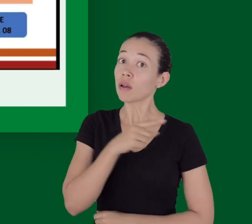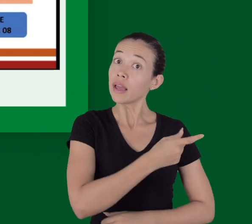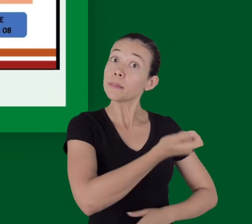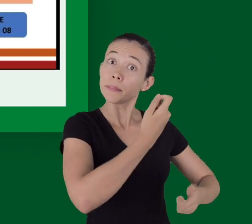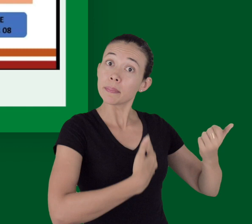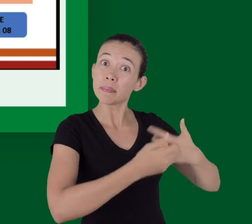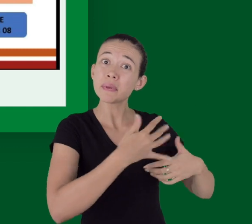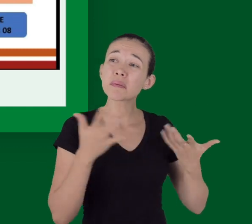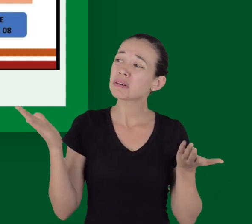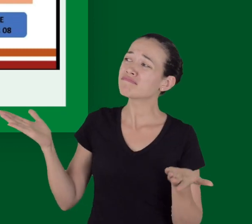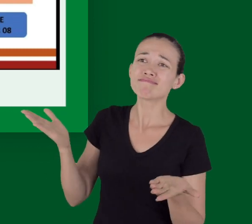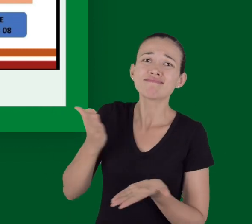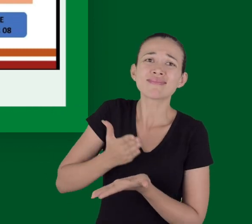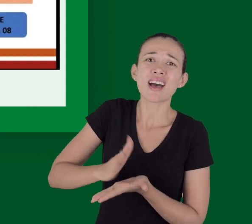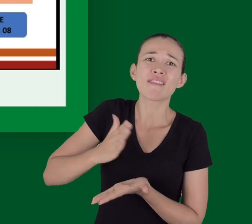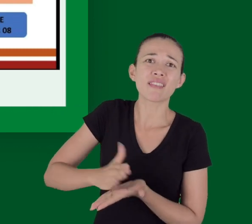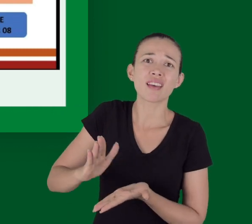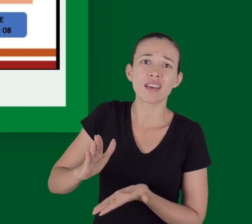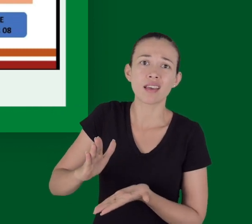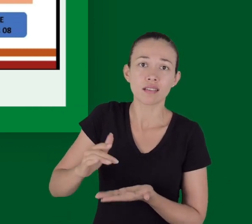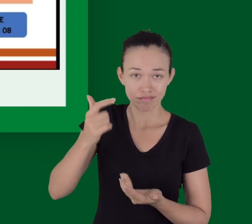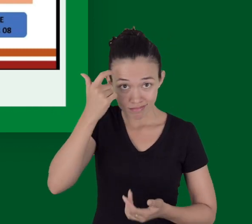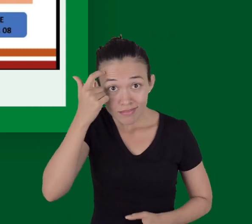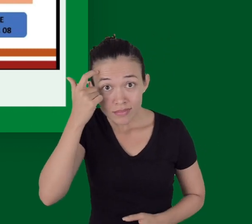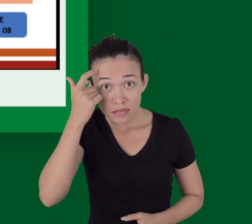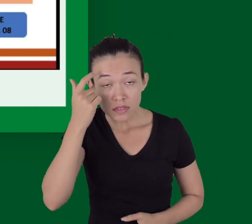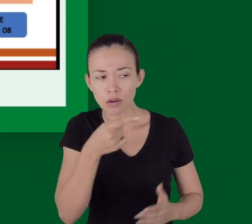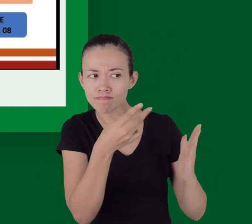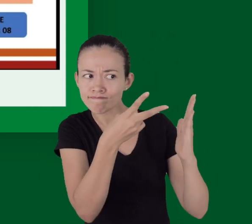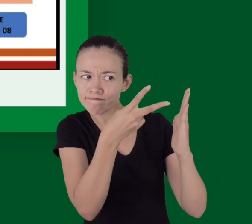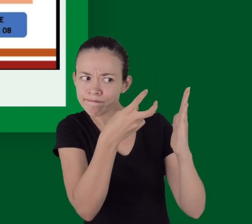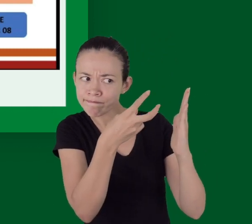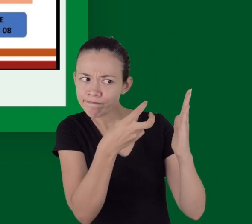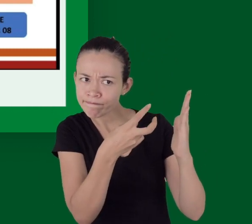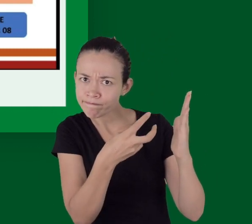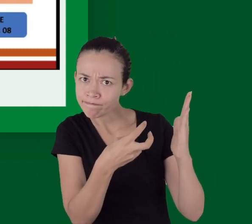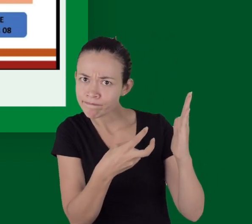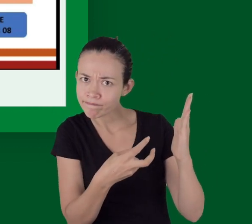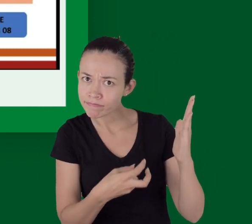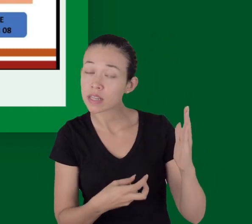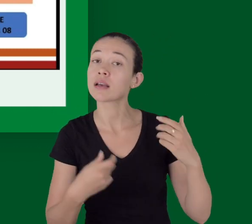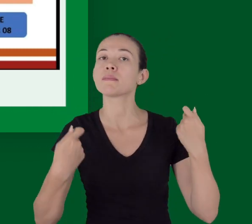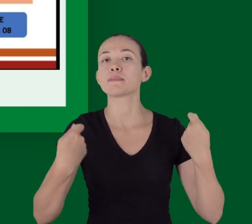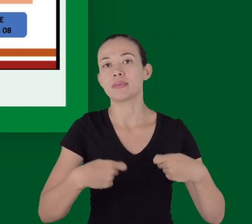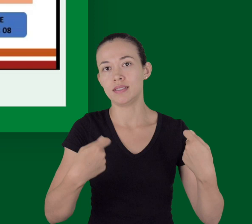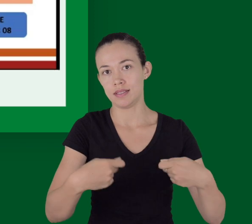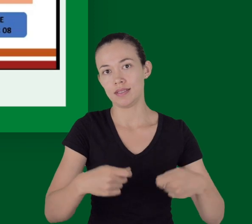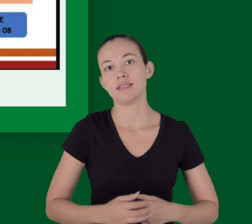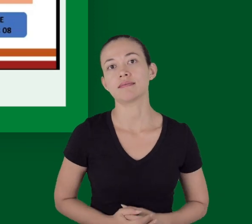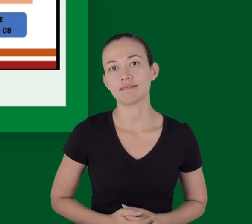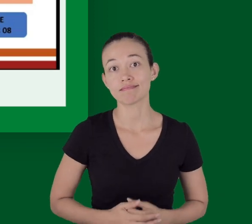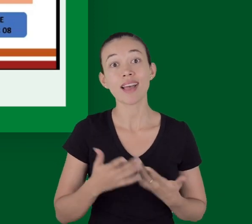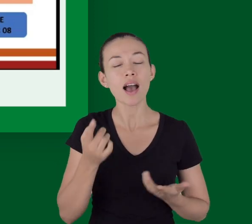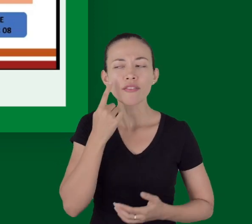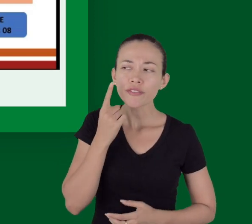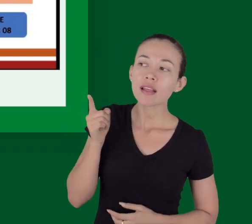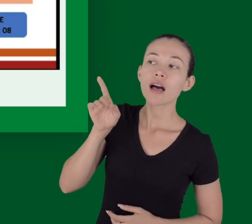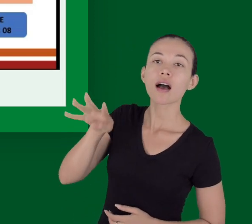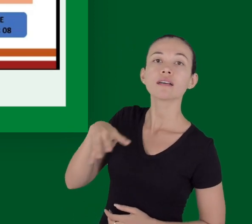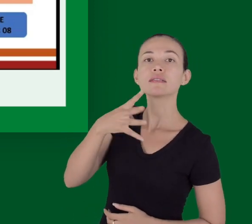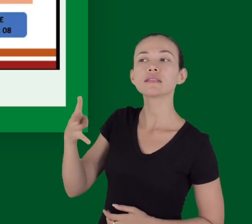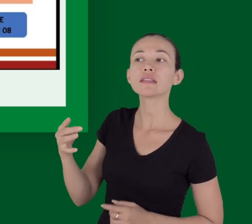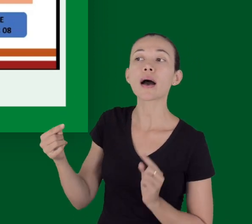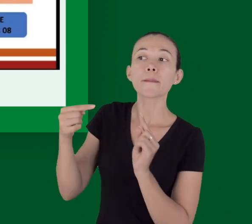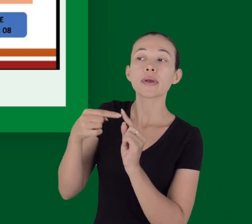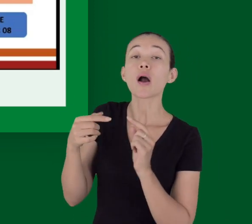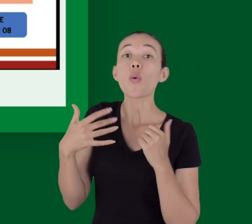a janela onde que ele está. Ele tem uma orientação do tempo espacial errada. Ele verbaliza algo que não está